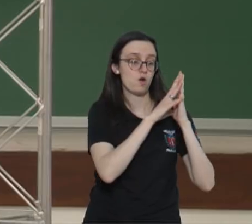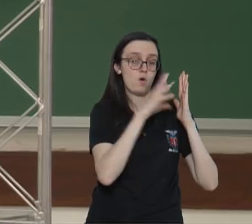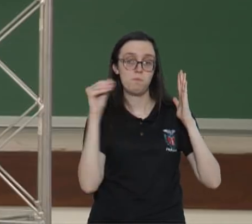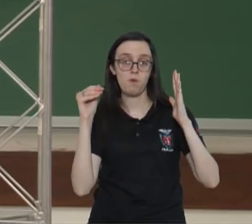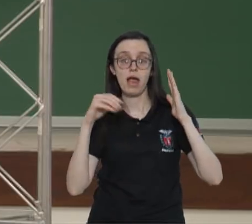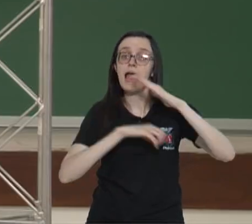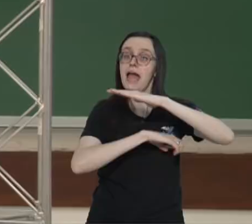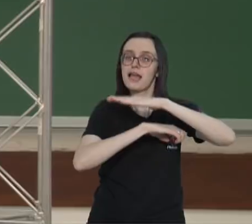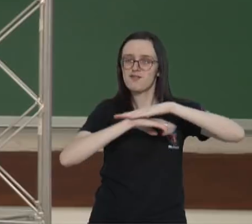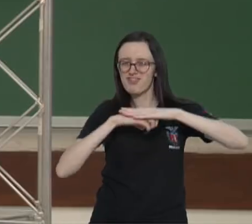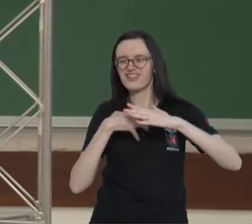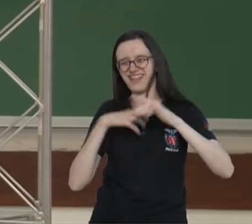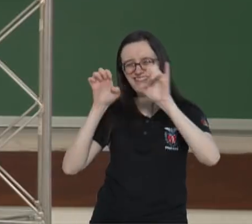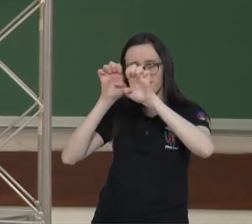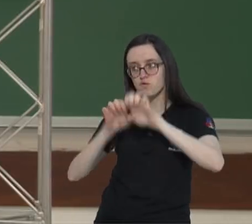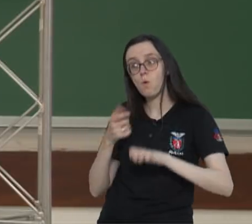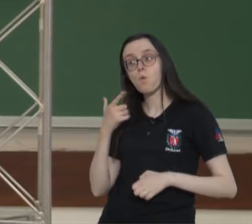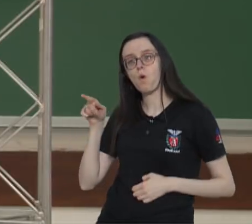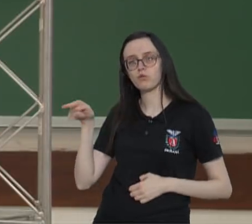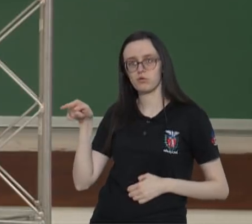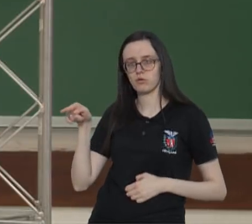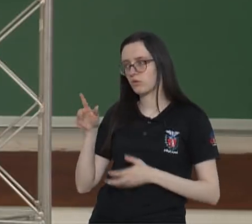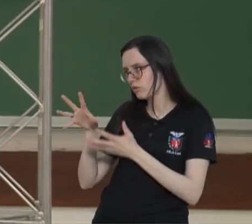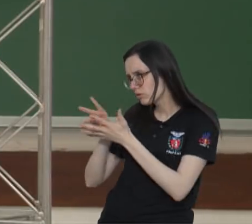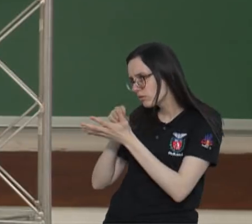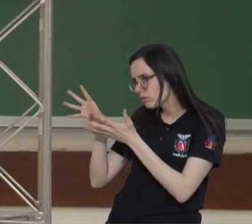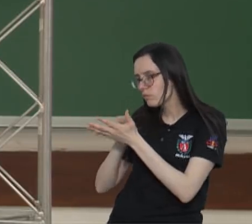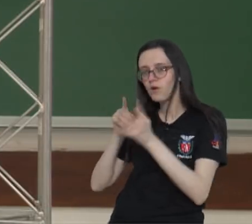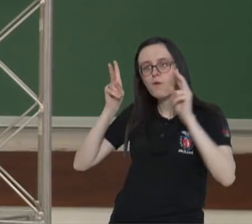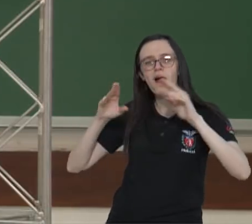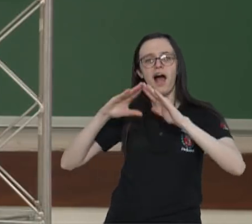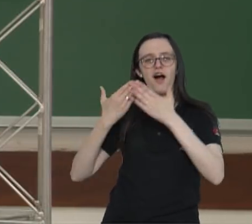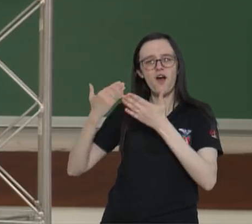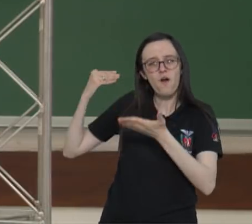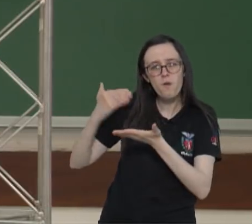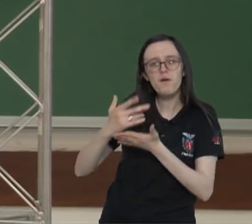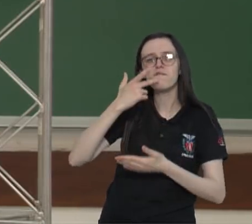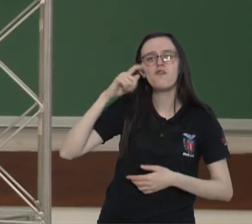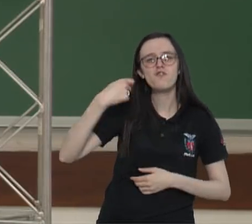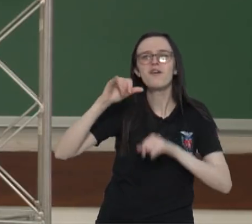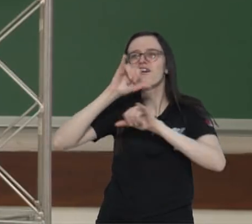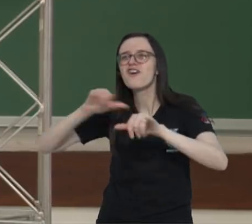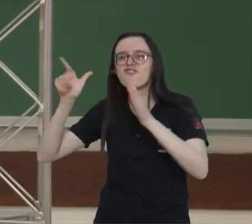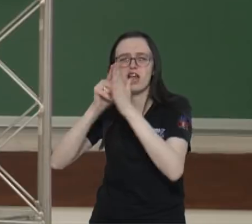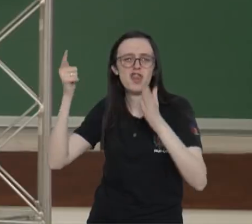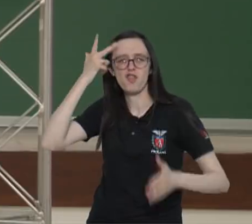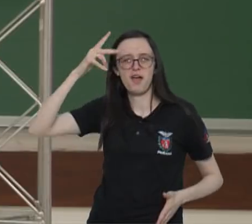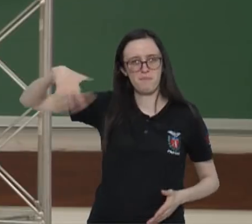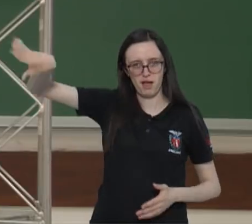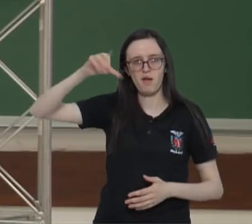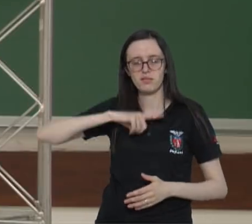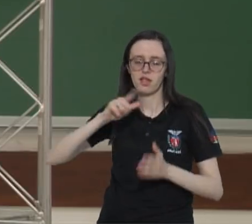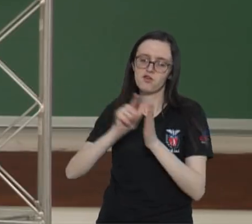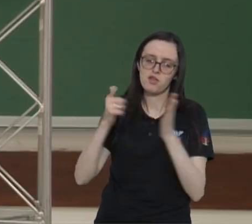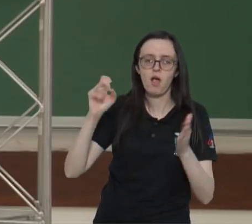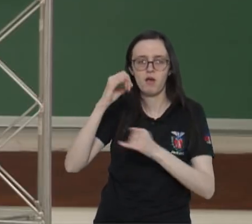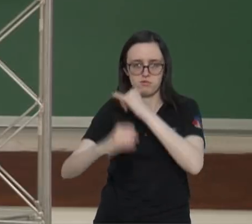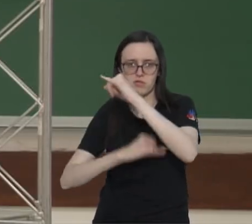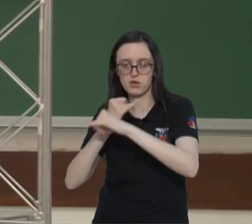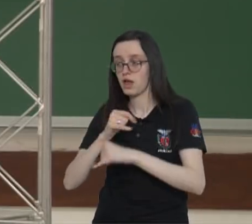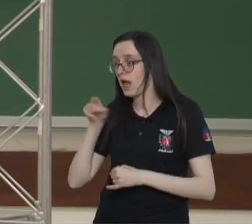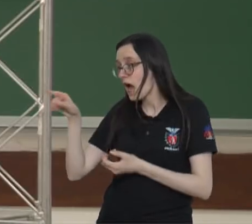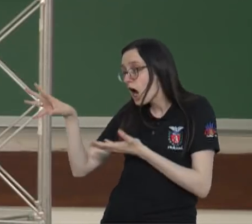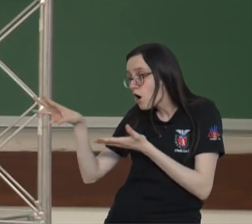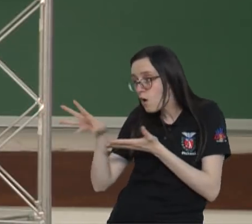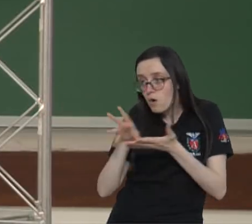do outro classificado, que é aquele classificado que nós vimos no começo da aula, que é aquele que circula nos jornais, seja impresso ou pela internet. Então, na verdade,